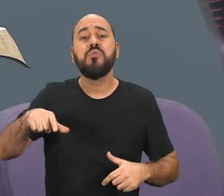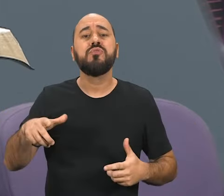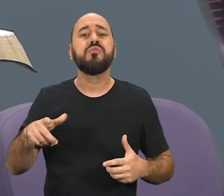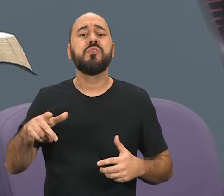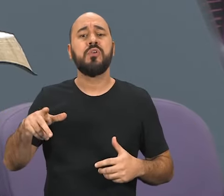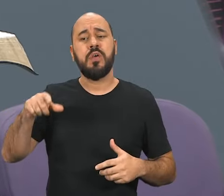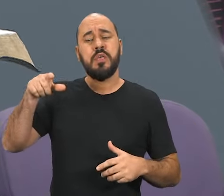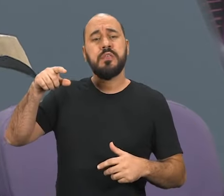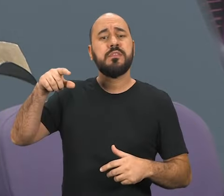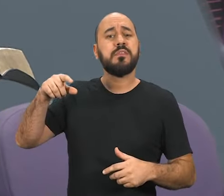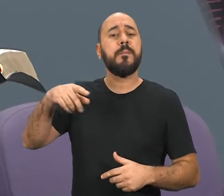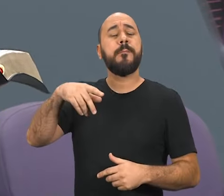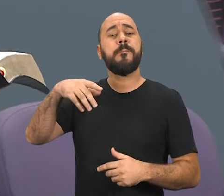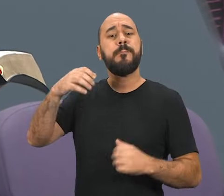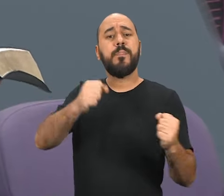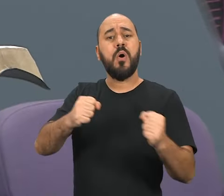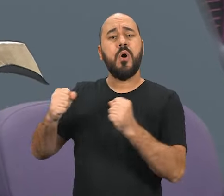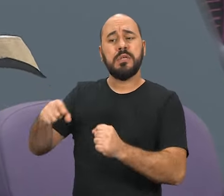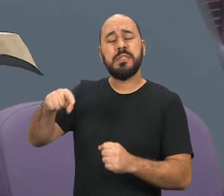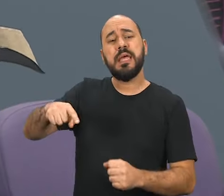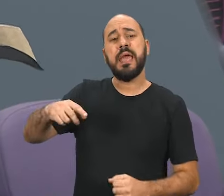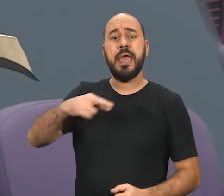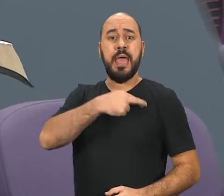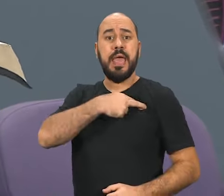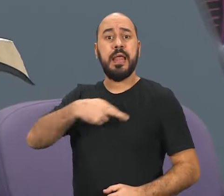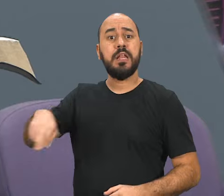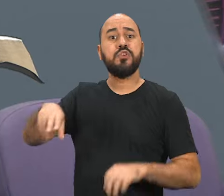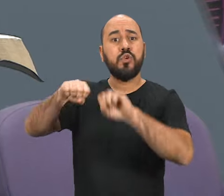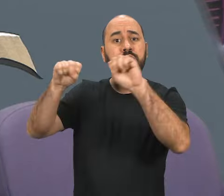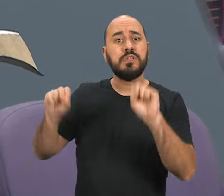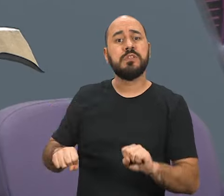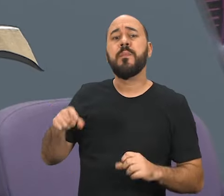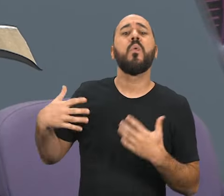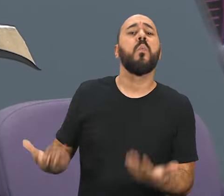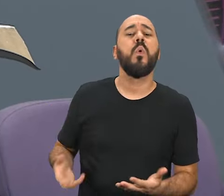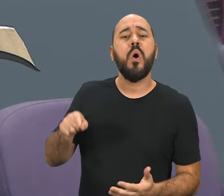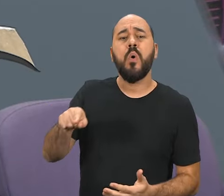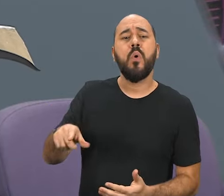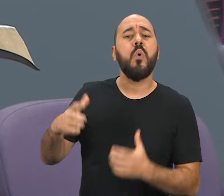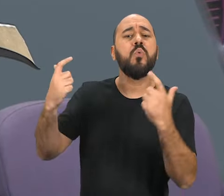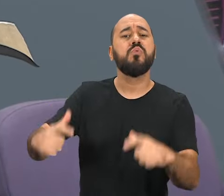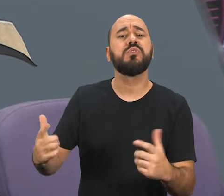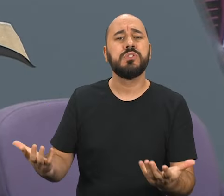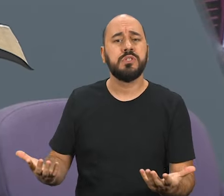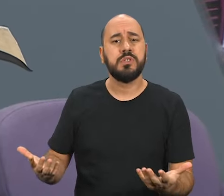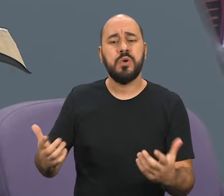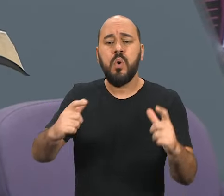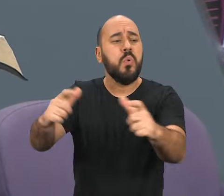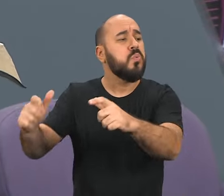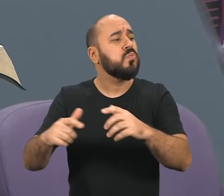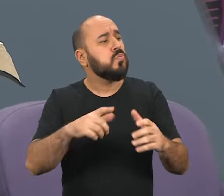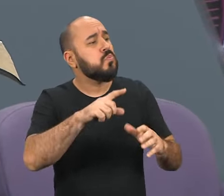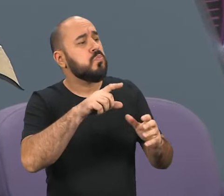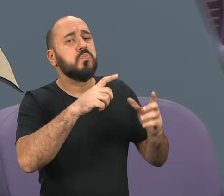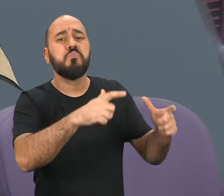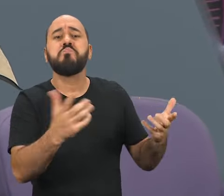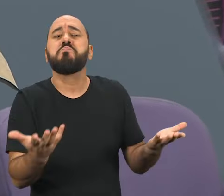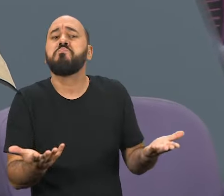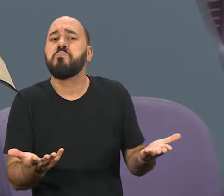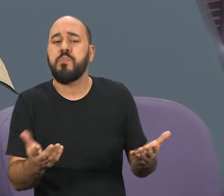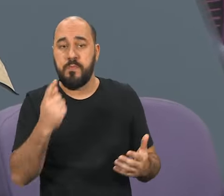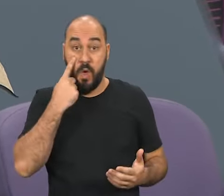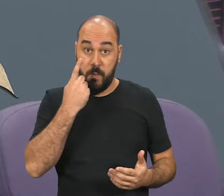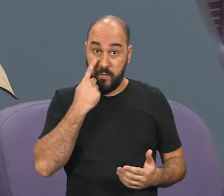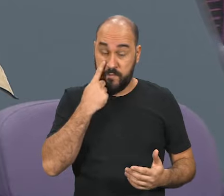Brasil? Ou estaria em outro país? Agora você vai saber o que significam as 7 cabeças da besta do